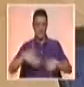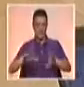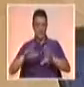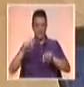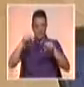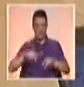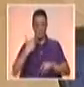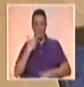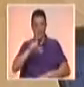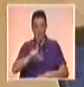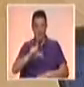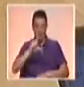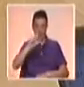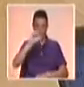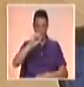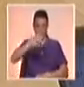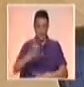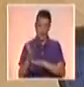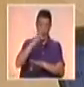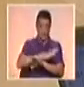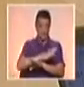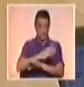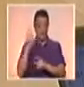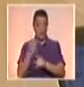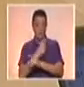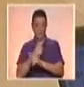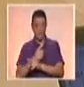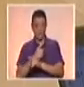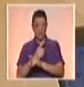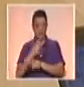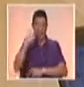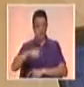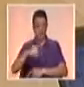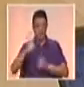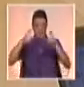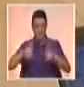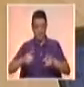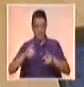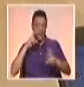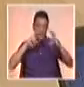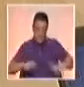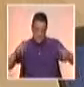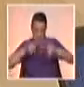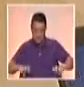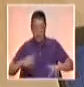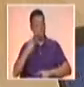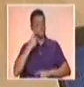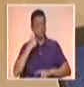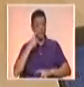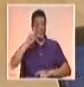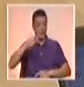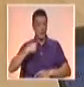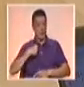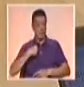sendo esta uma língua ainda em... Naquela altura, não é? Ainda em fase de início de investigação e de conhecimento, eu